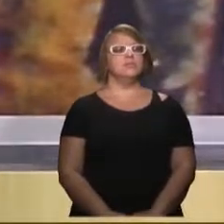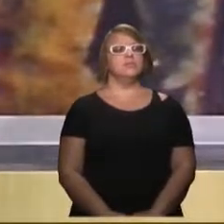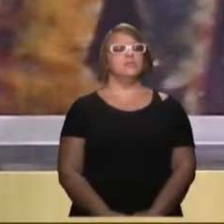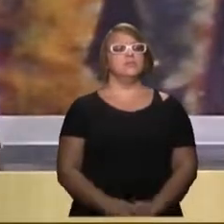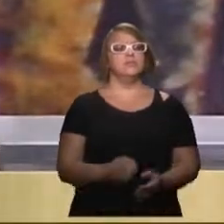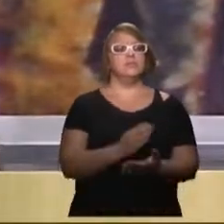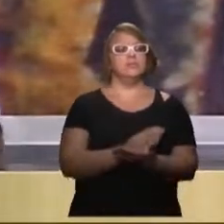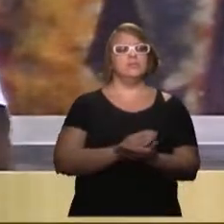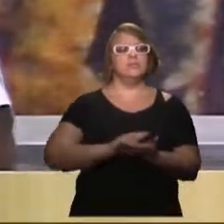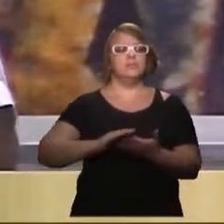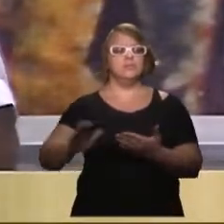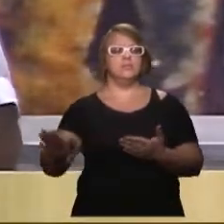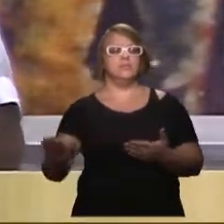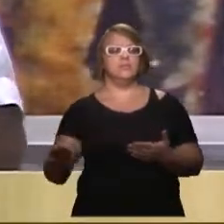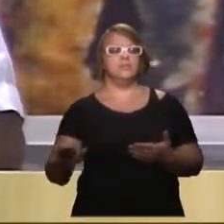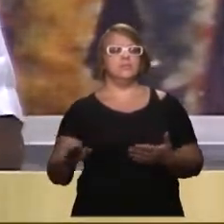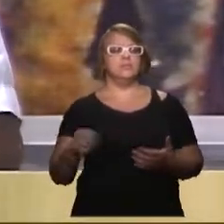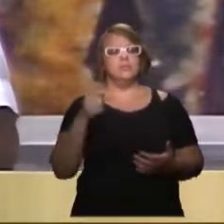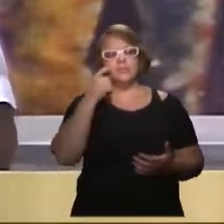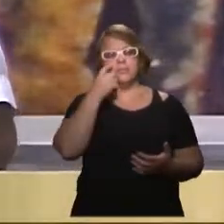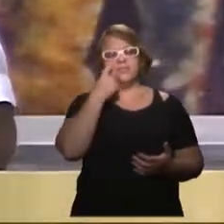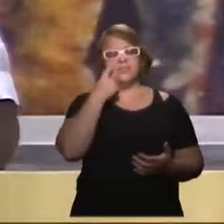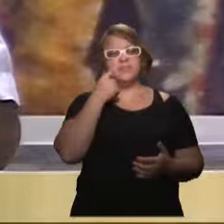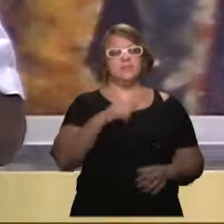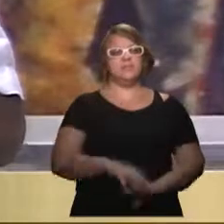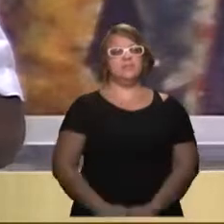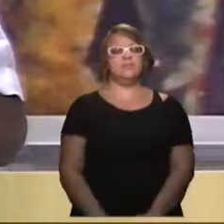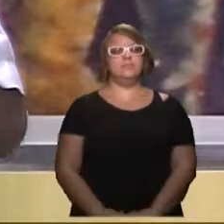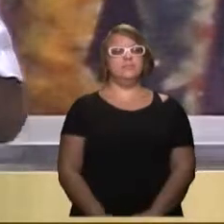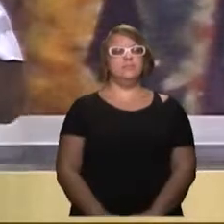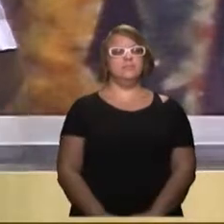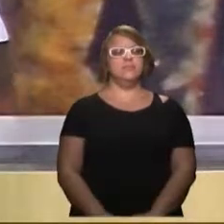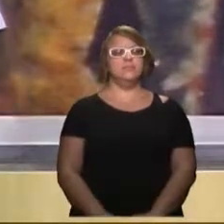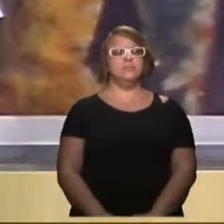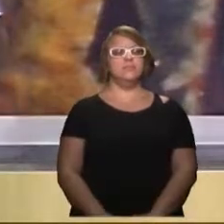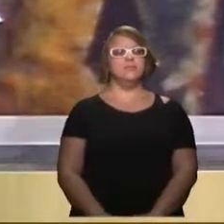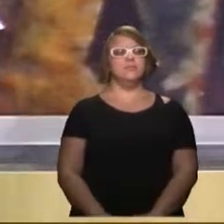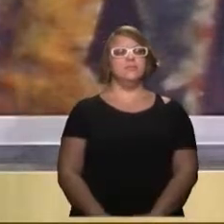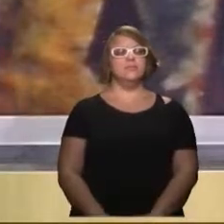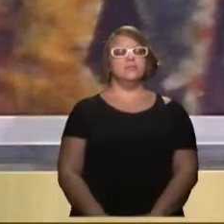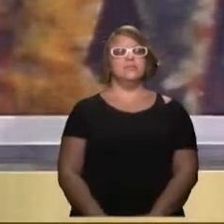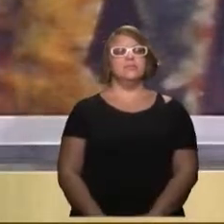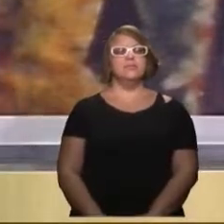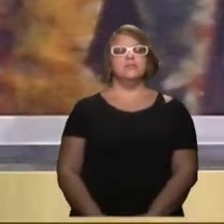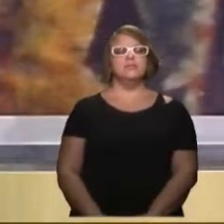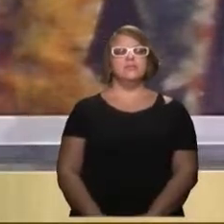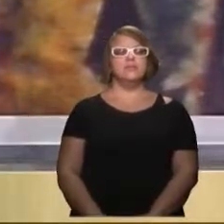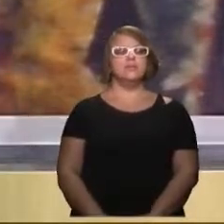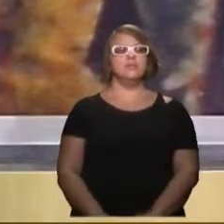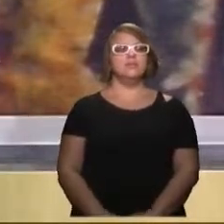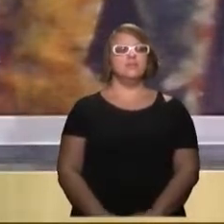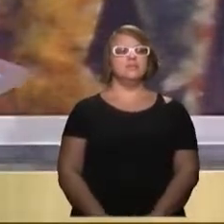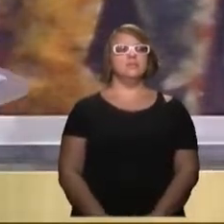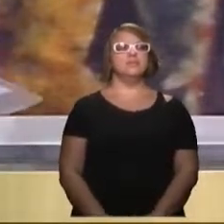Passamos agora ao próximo item da ordem do dia. Projeto de lei complementar